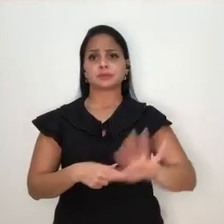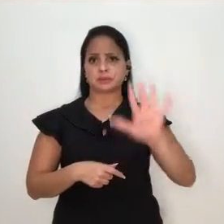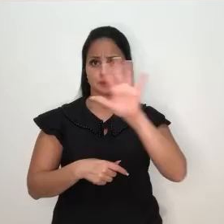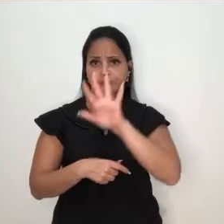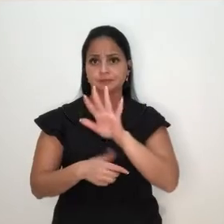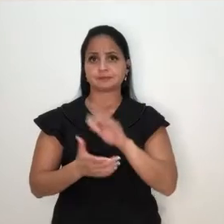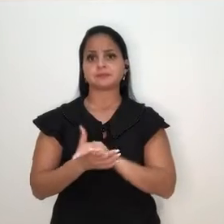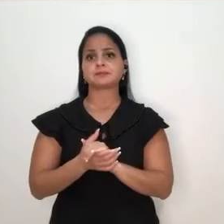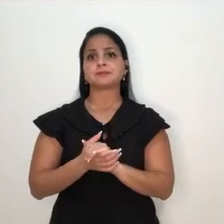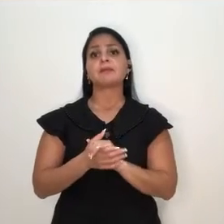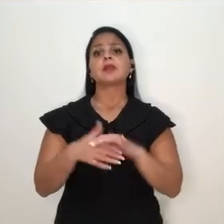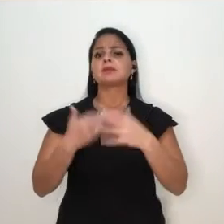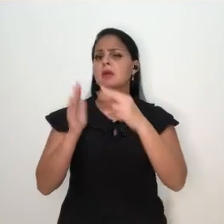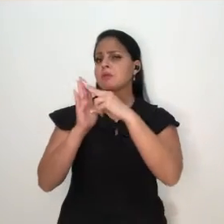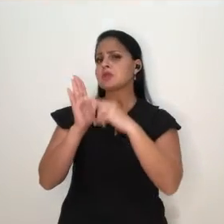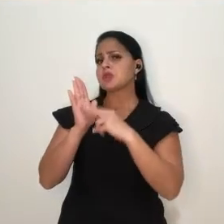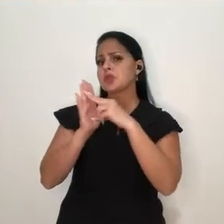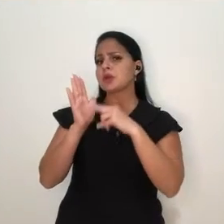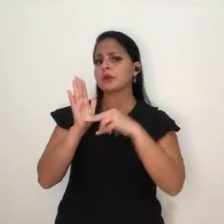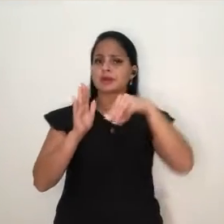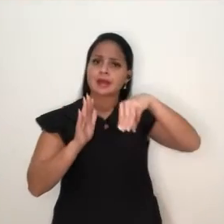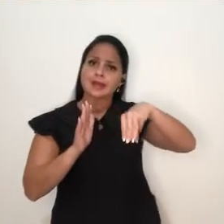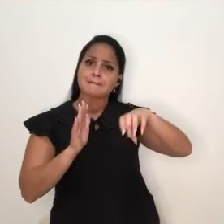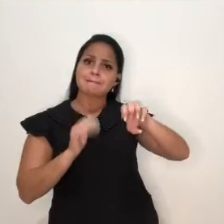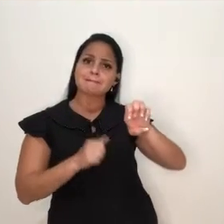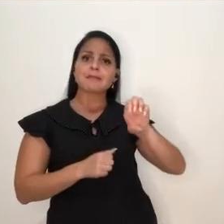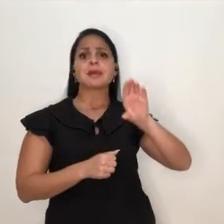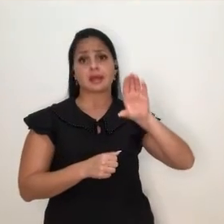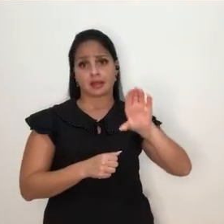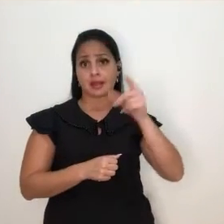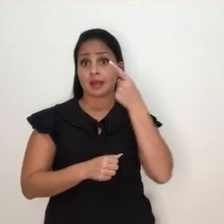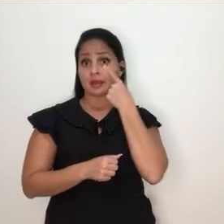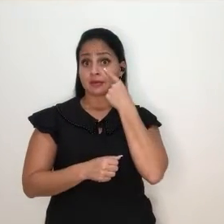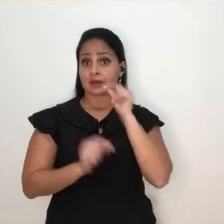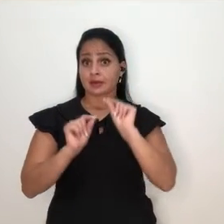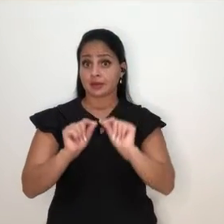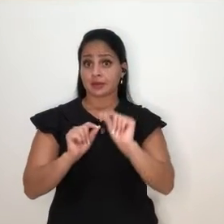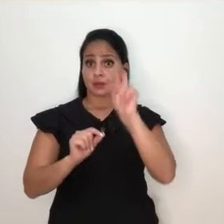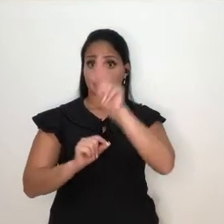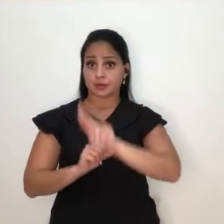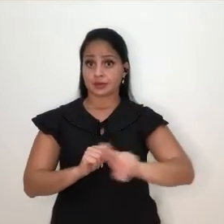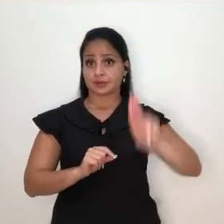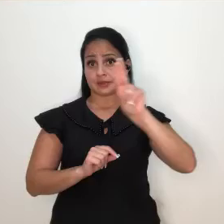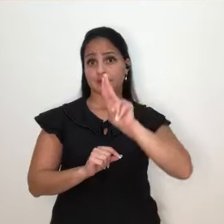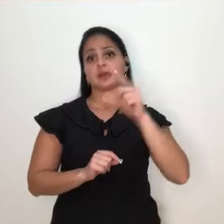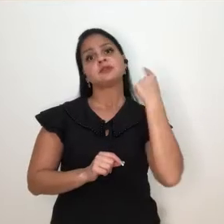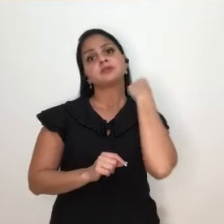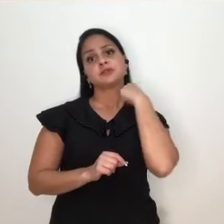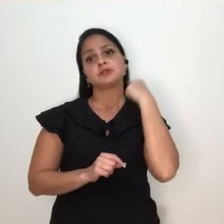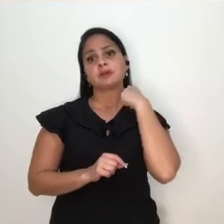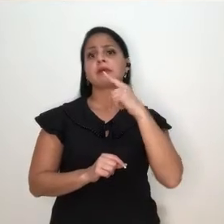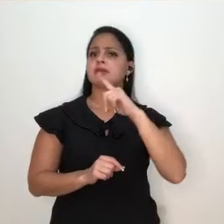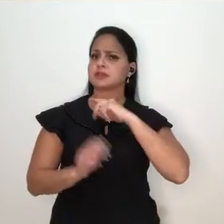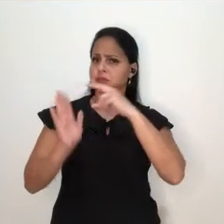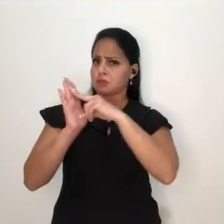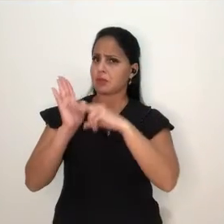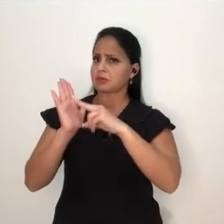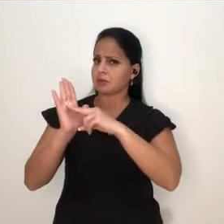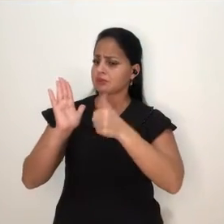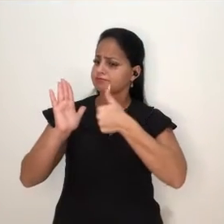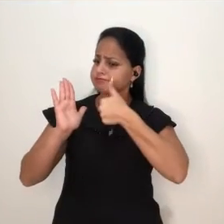Então, eu fui pela classificação do MEC e vi que a Universidade Federal de Minas Gerais tinha uma